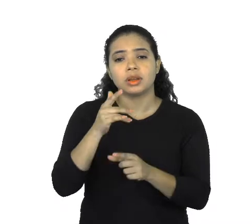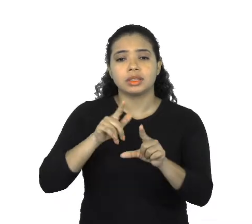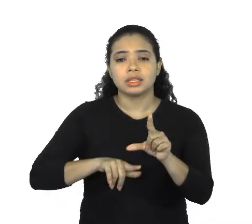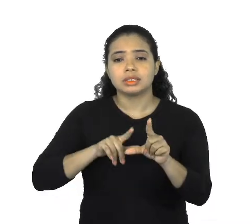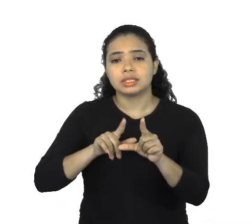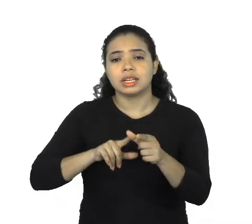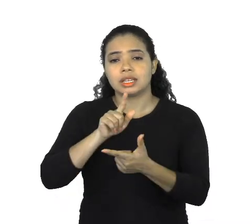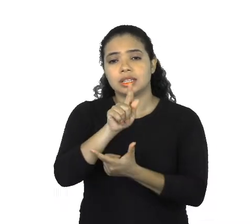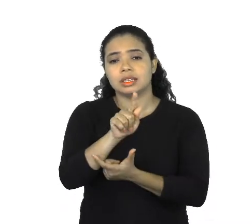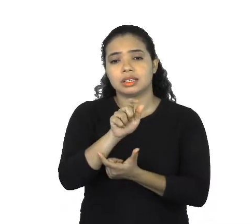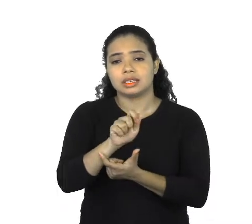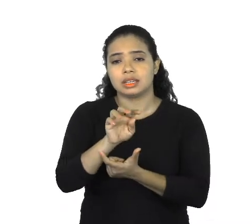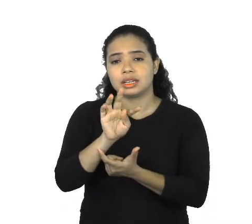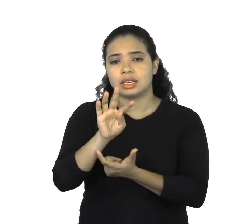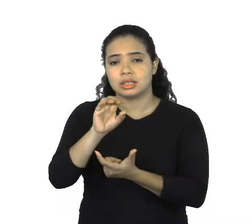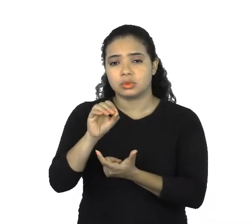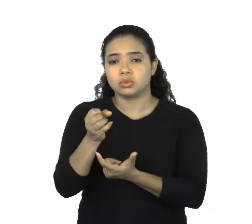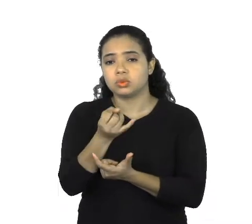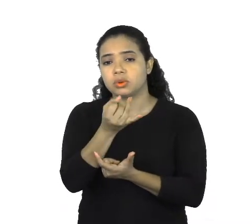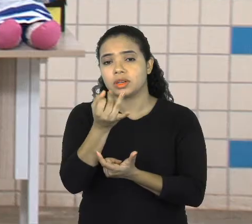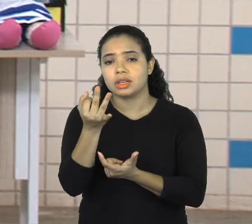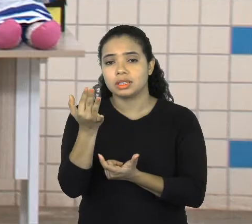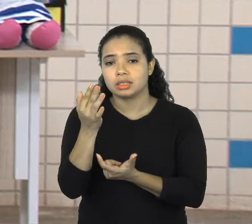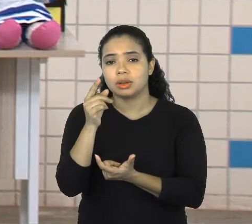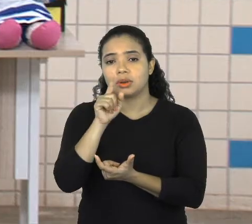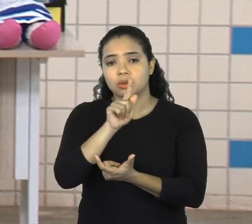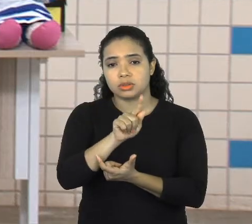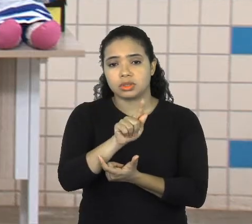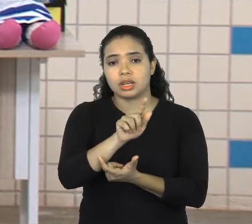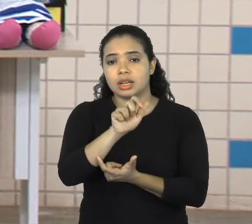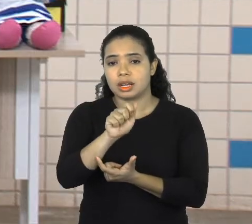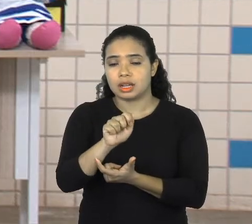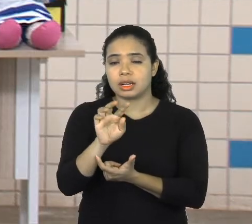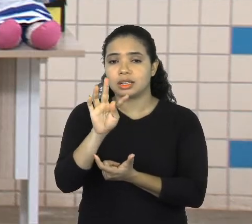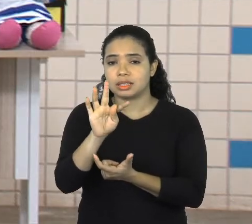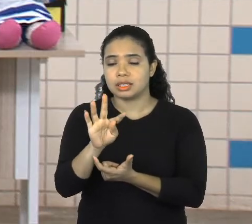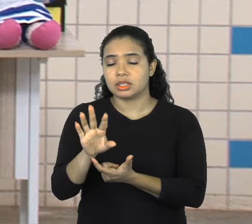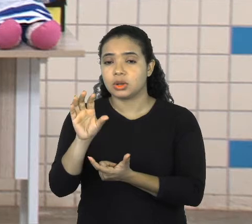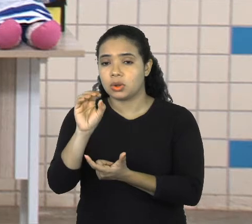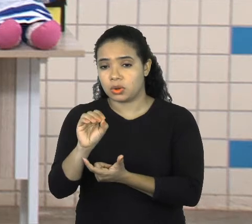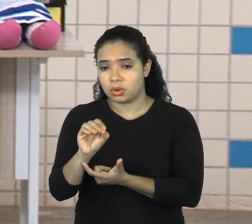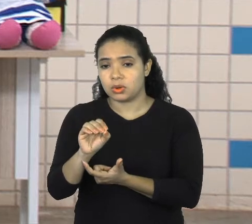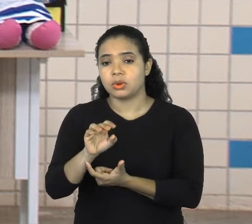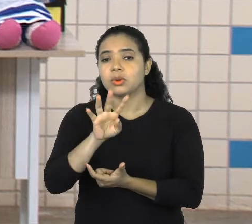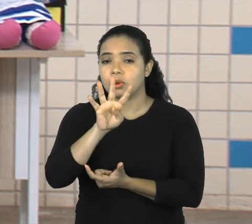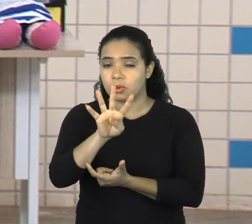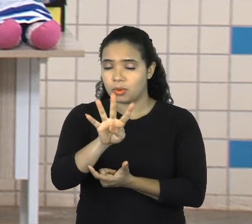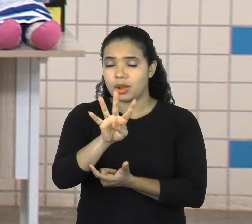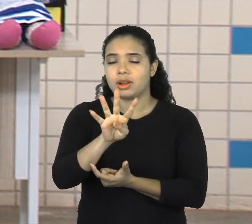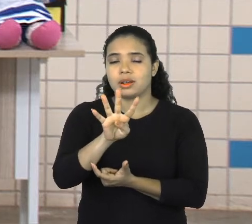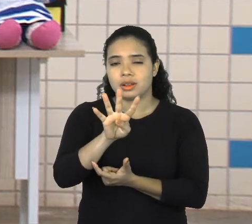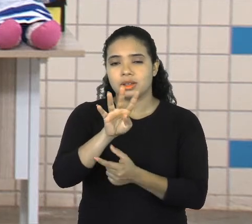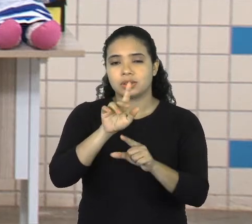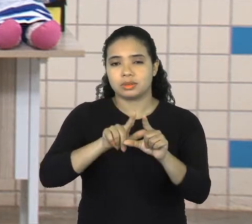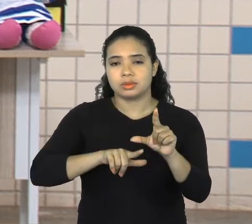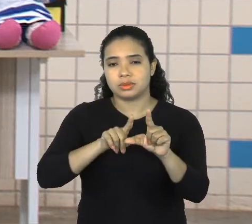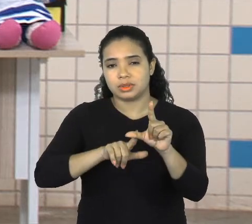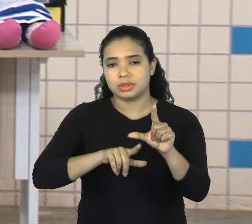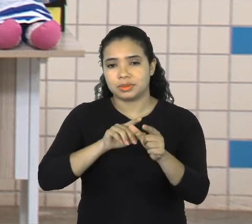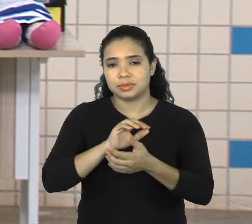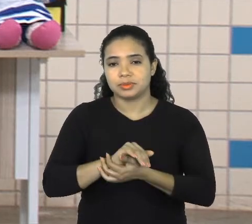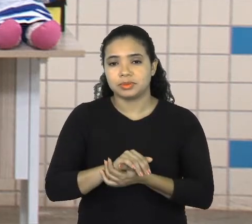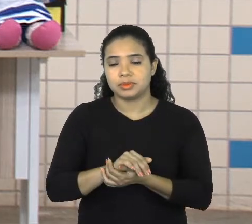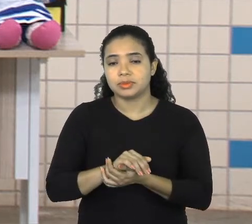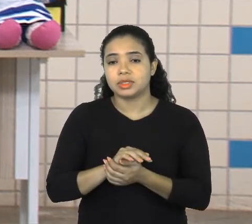tem a palavra gato? Conta. G, A, T, O. Quantas? Gato. E